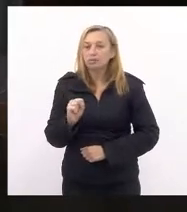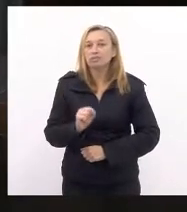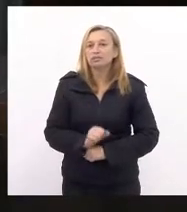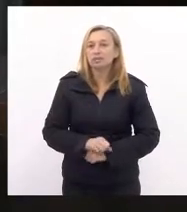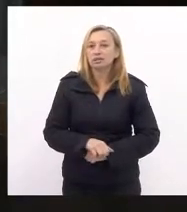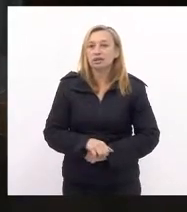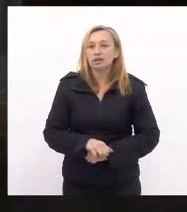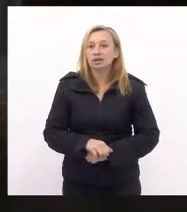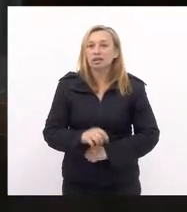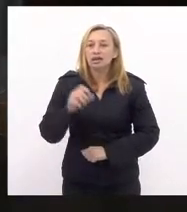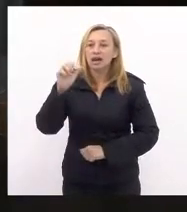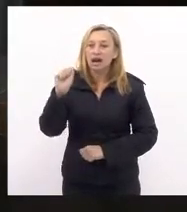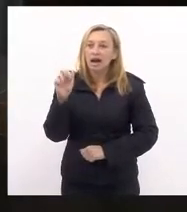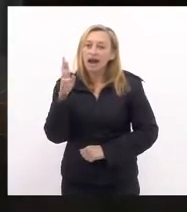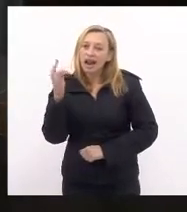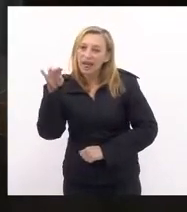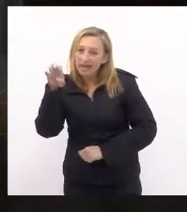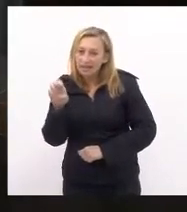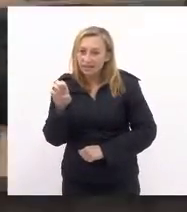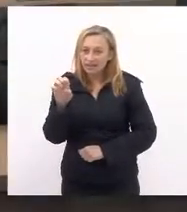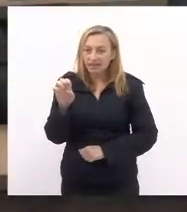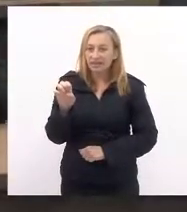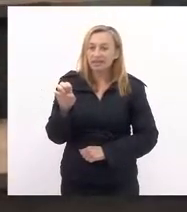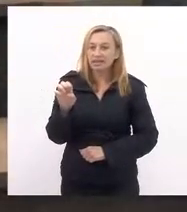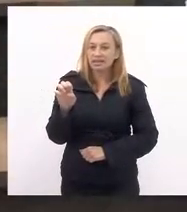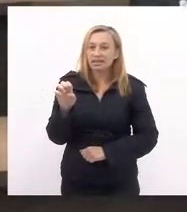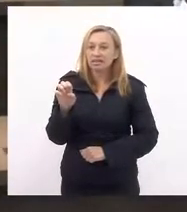Craveiro, Arlete Moita,